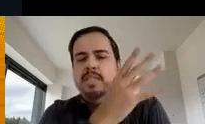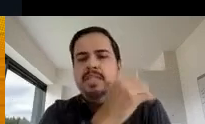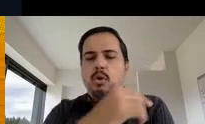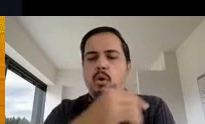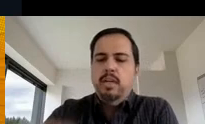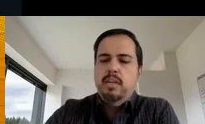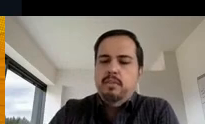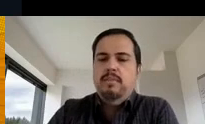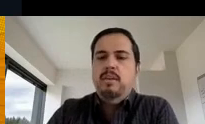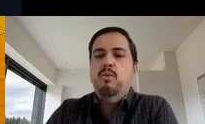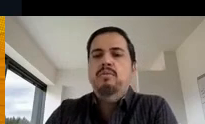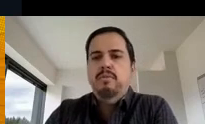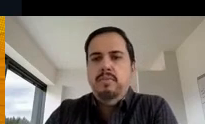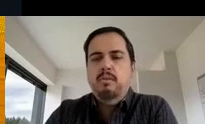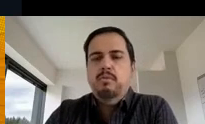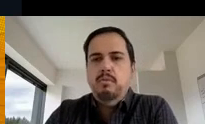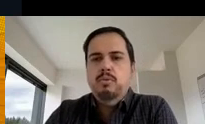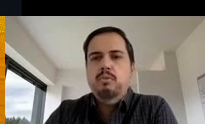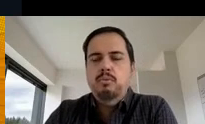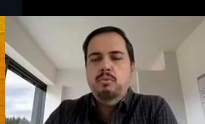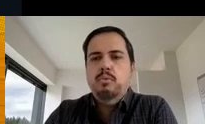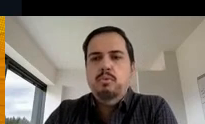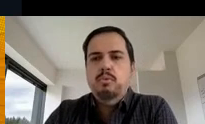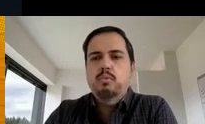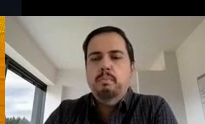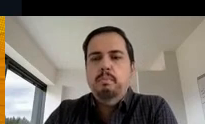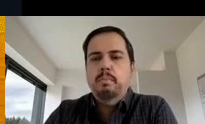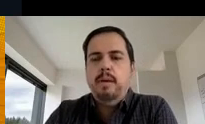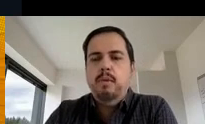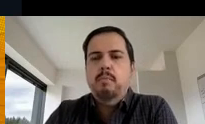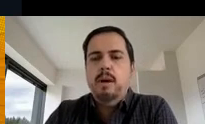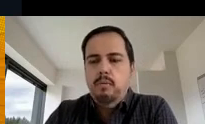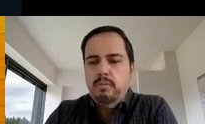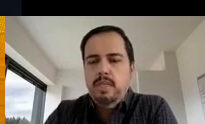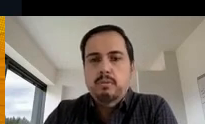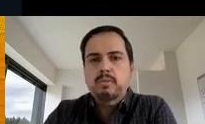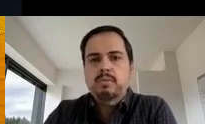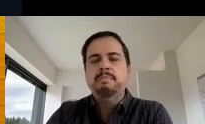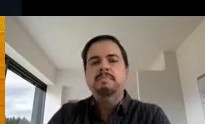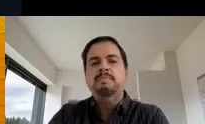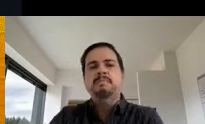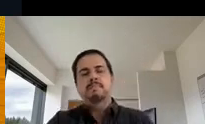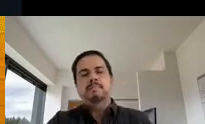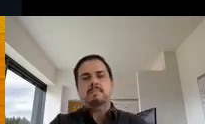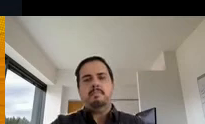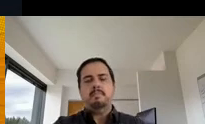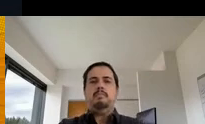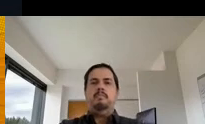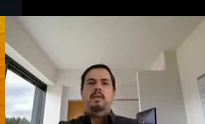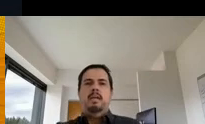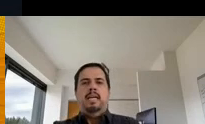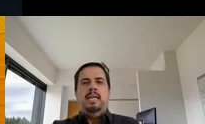mais, agora TikTok, você vai conviver com o uso para o mal de dados.